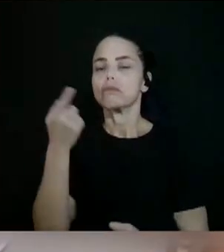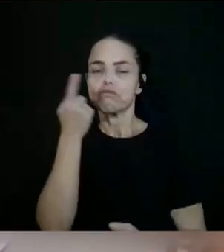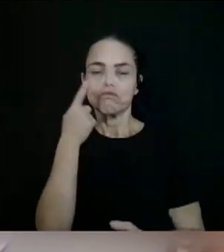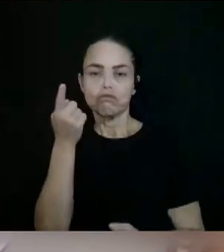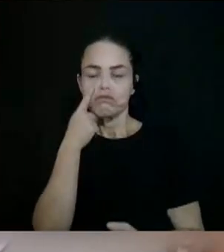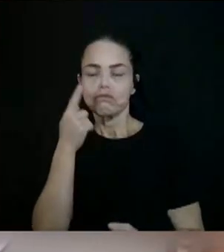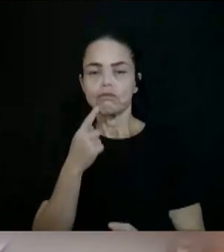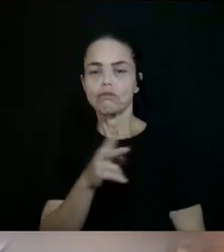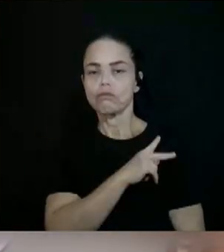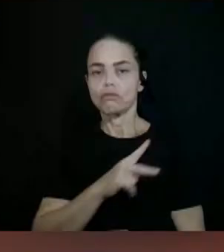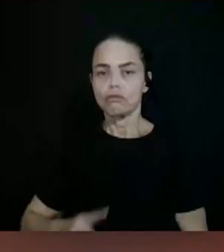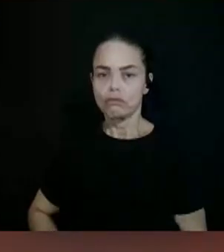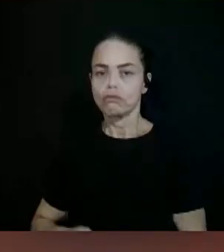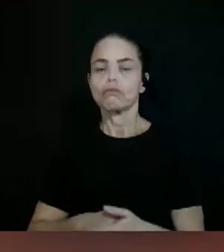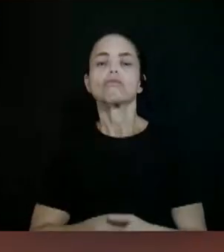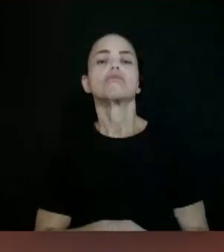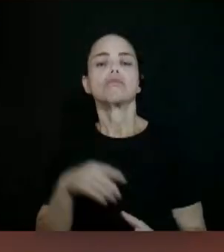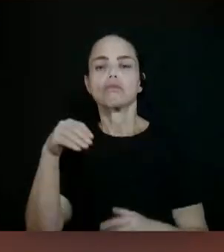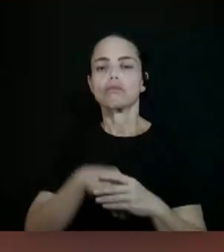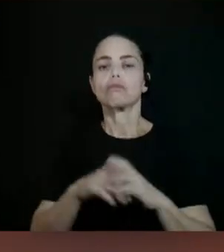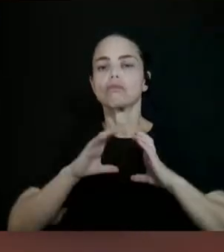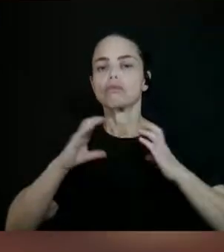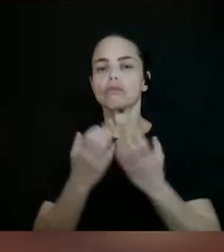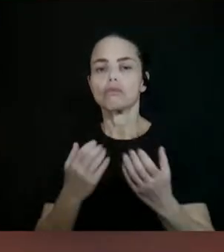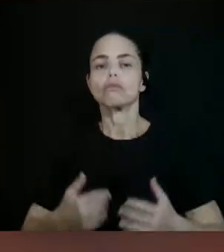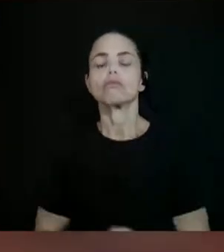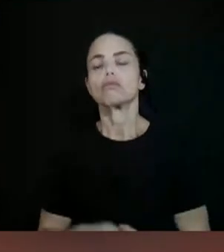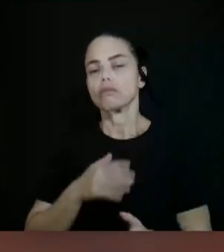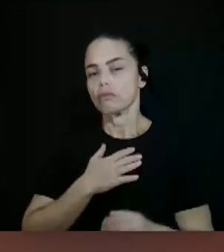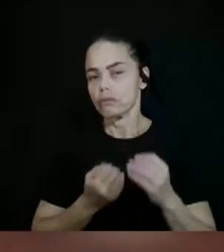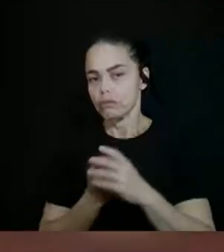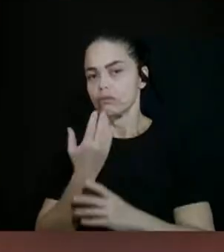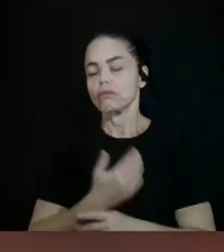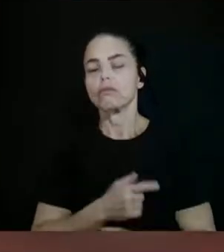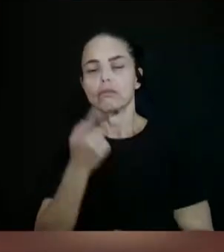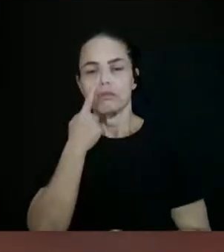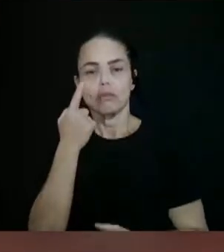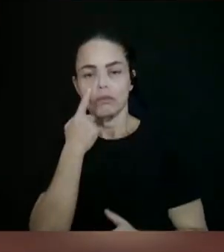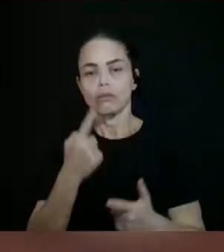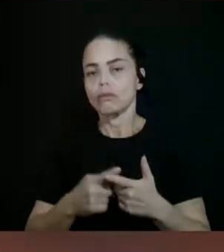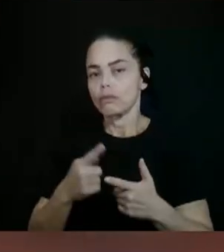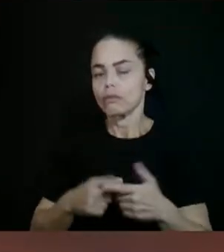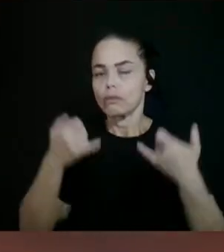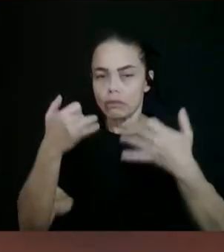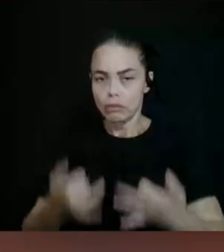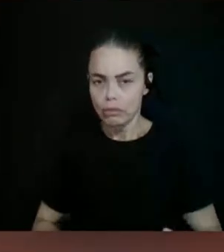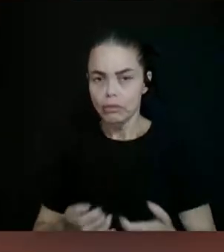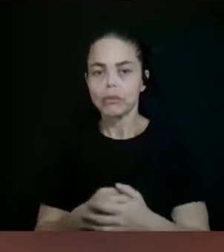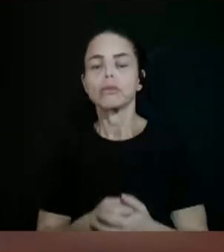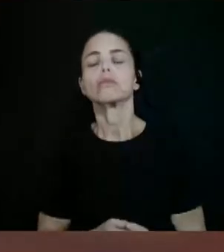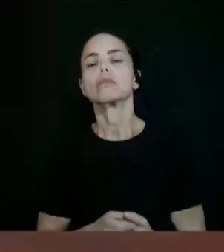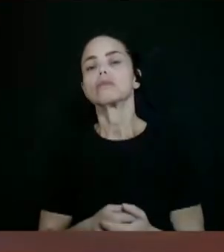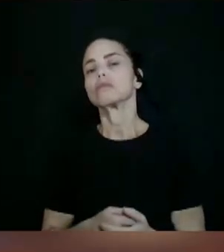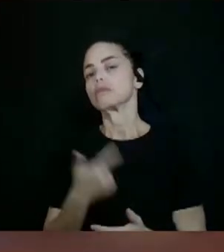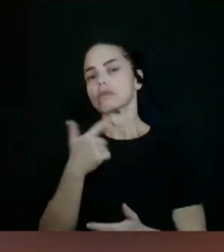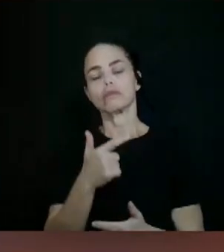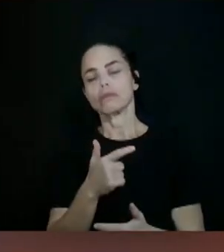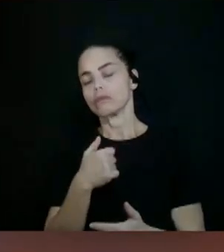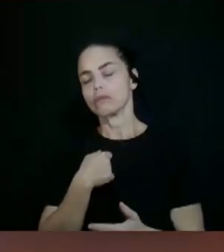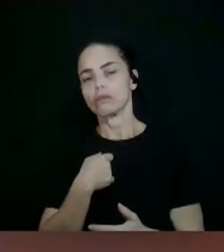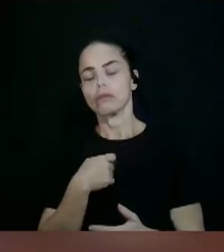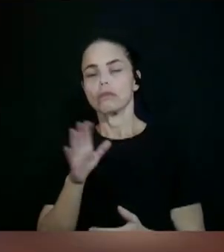presidente interino da comissão. Foi de minha autoria o pedido de vistas, porque, como eu disse, aqui nós não tratamos do mérito da